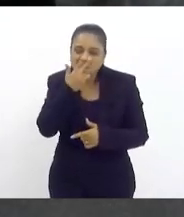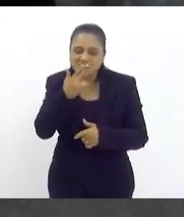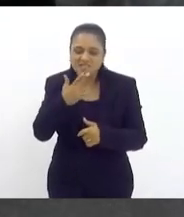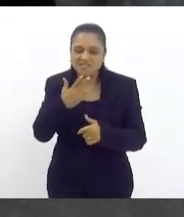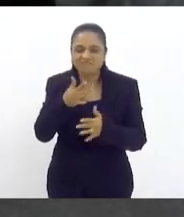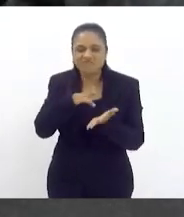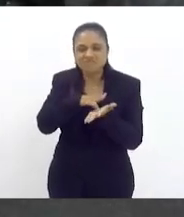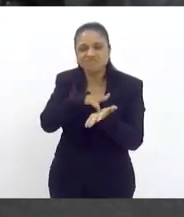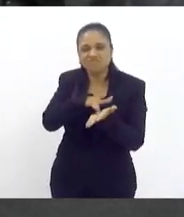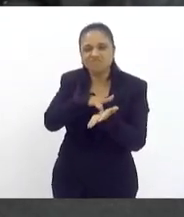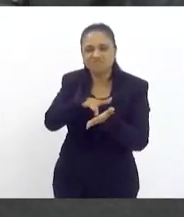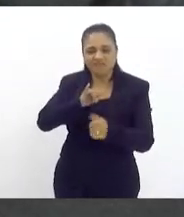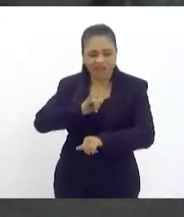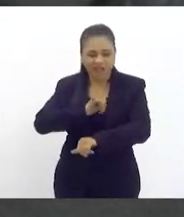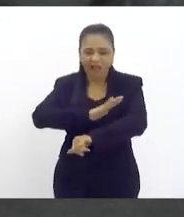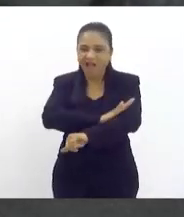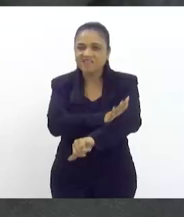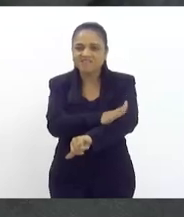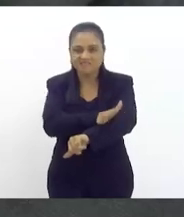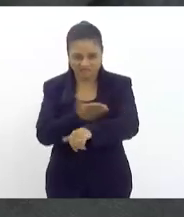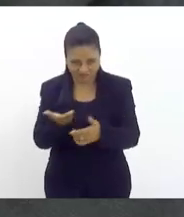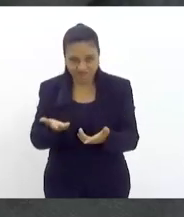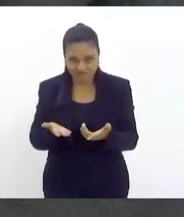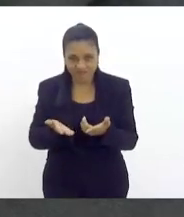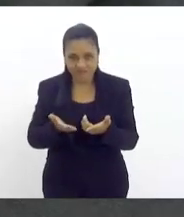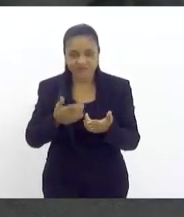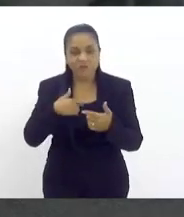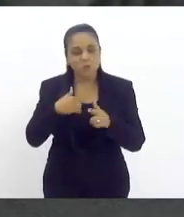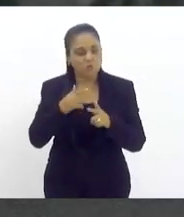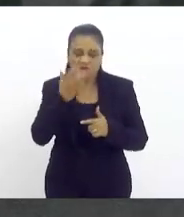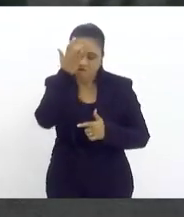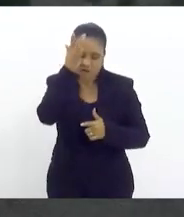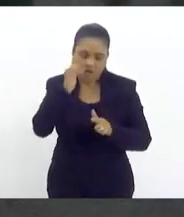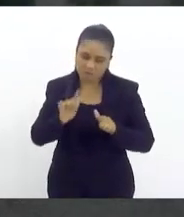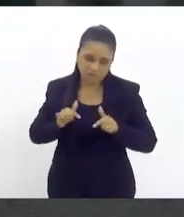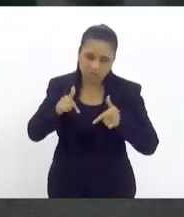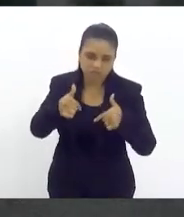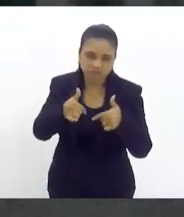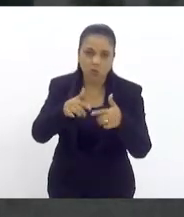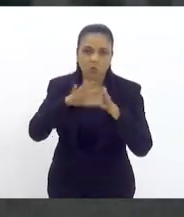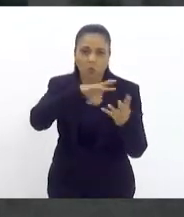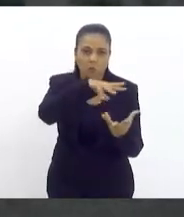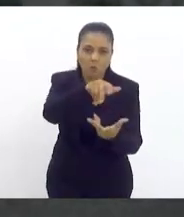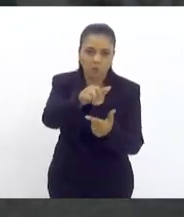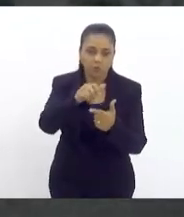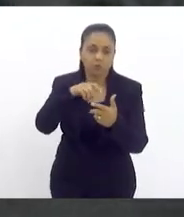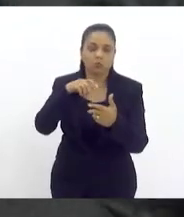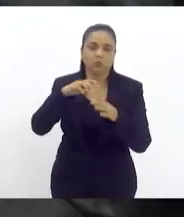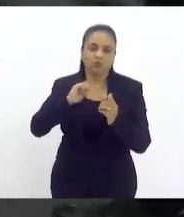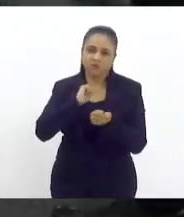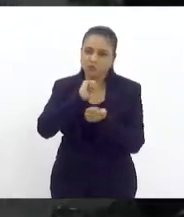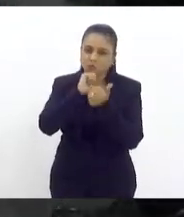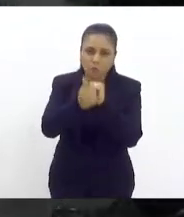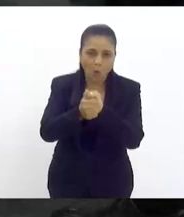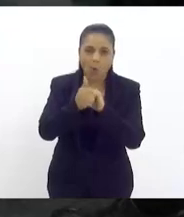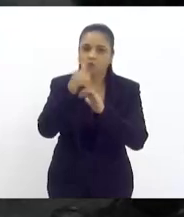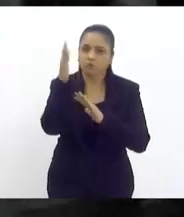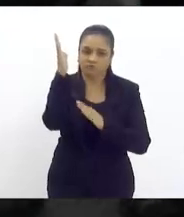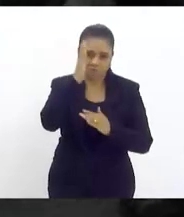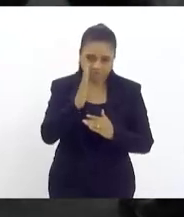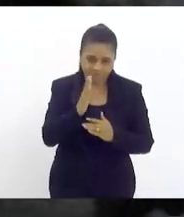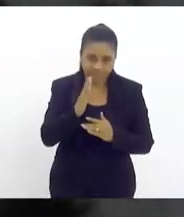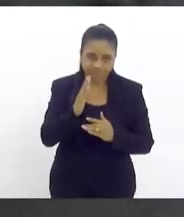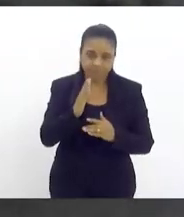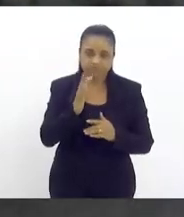não é simples enfrentar o racismo, seja no mundo, seja no futebol, seja no Brasil. Então, portanto, é